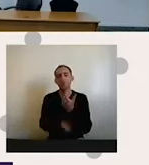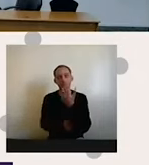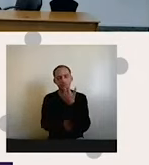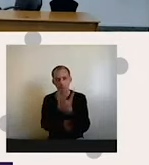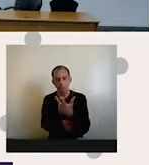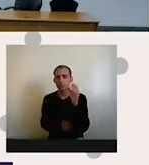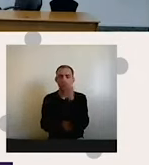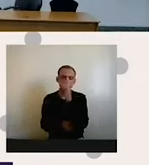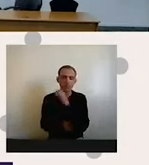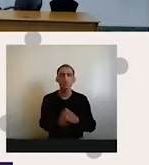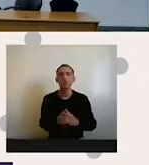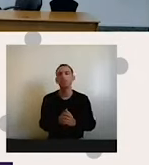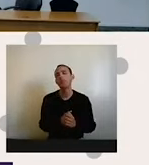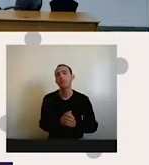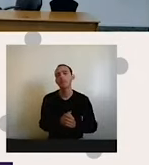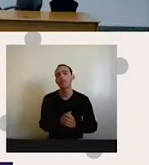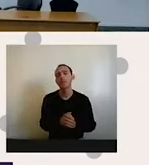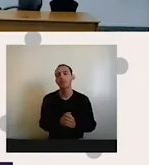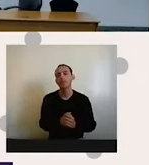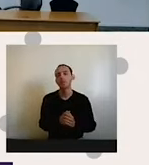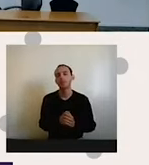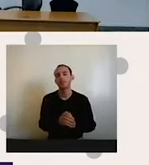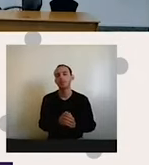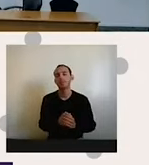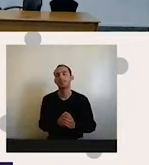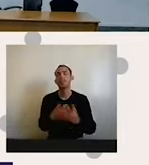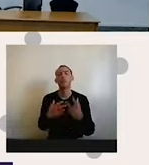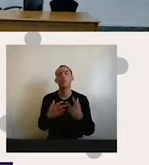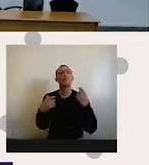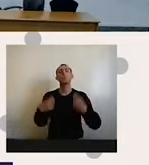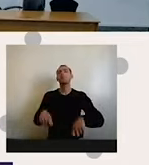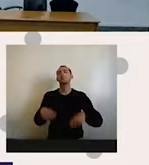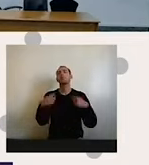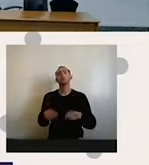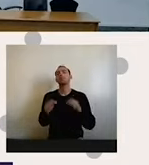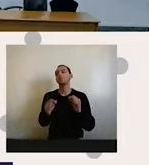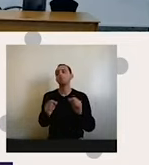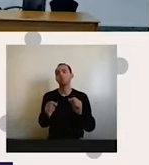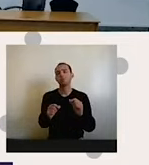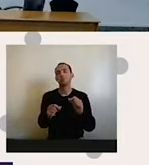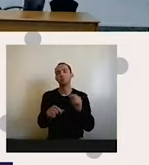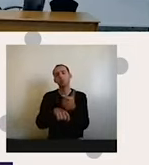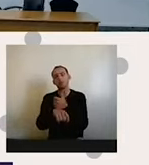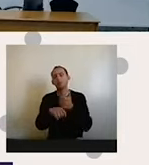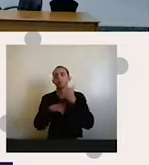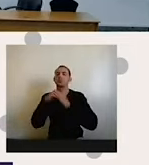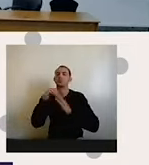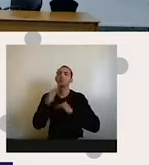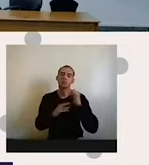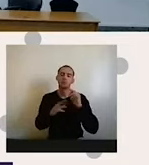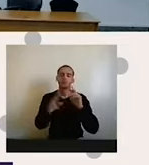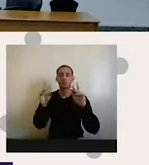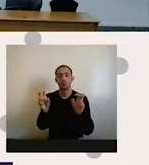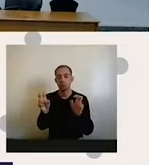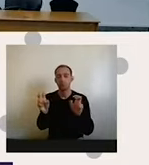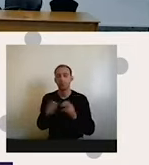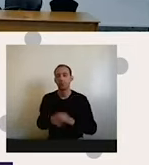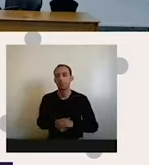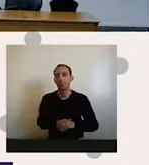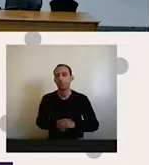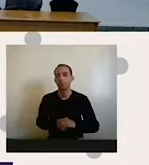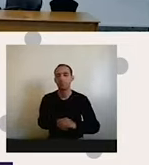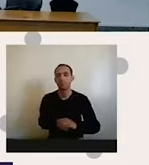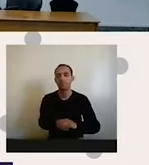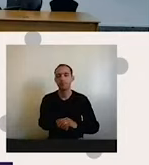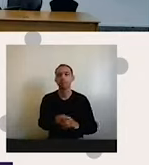que a gente precisa sensibilizar os profissionais sobre o adoecimento. Os profissionais, eu estou falando, os médicos,